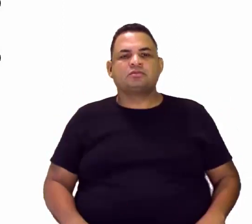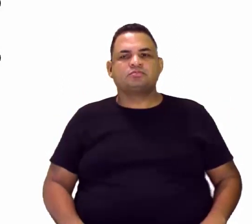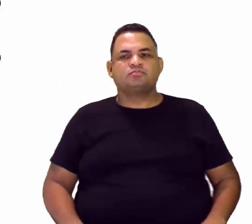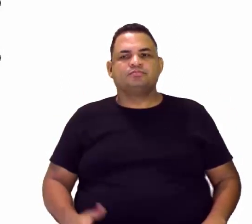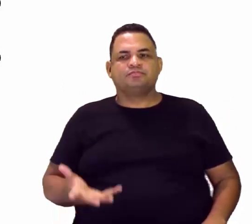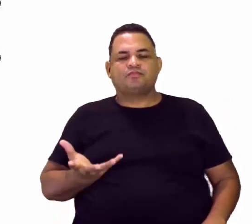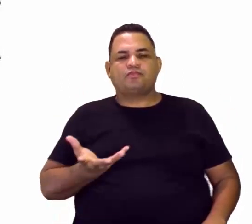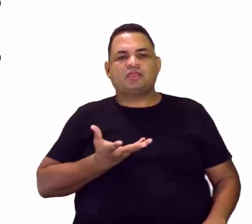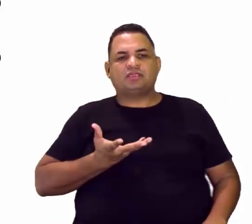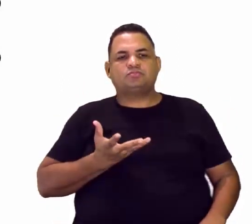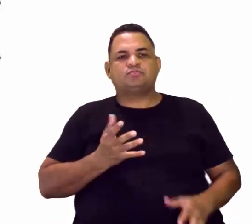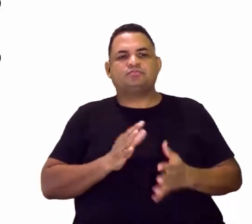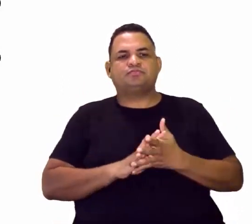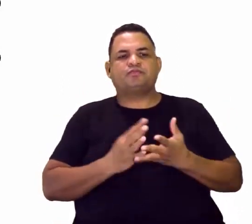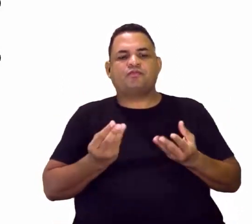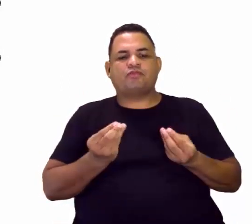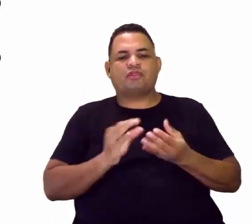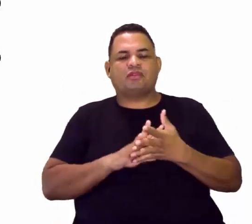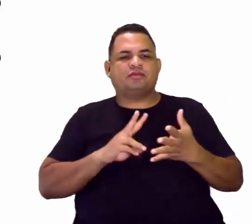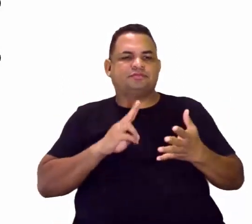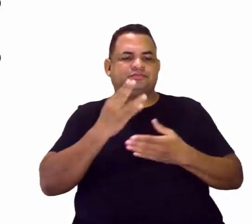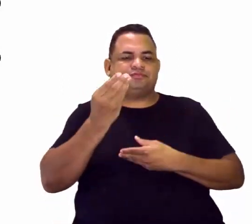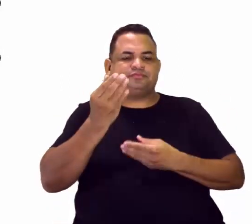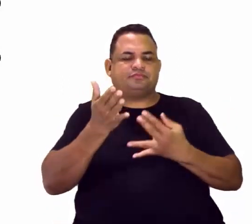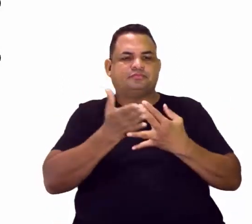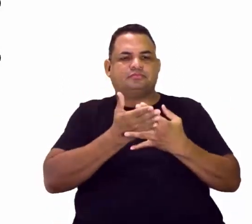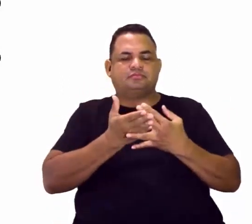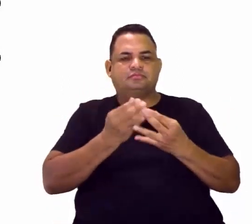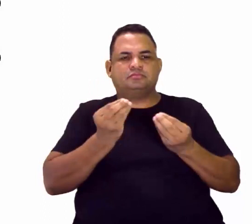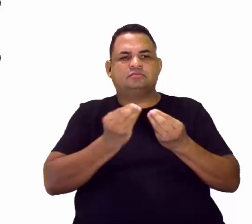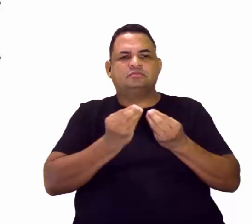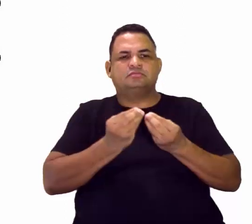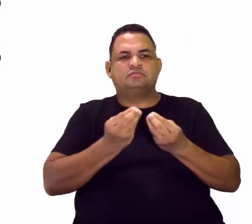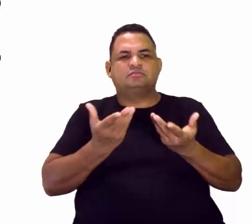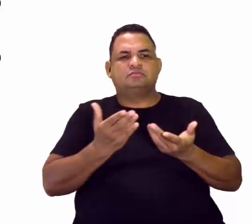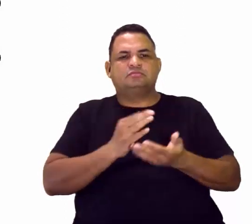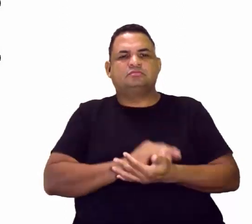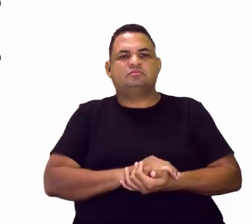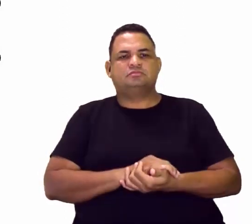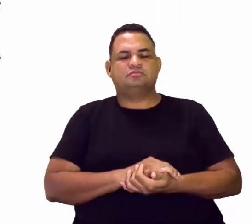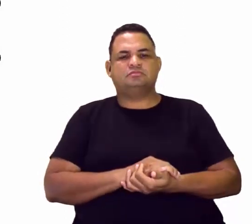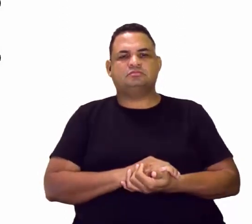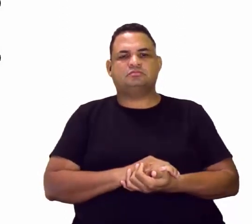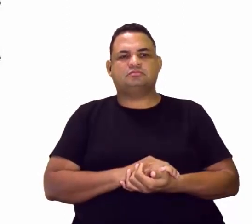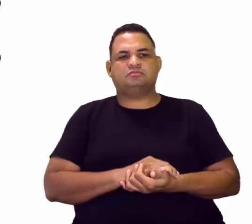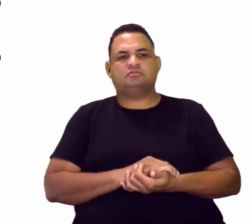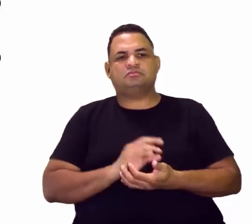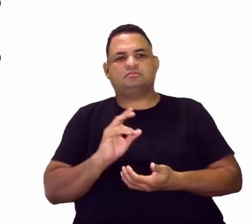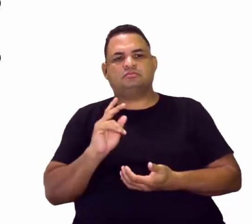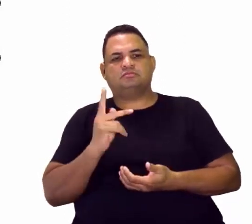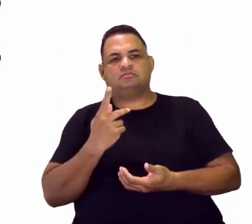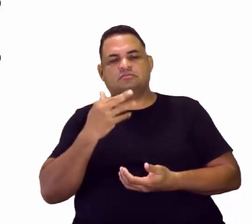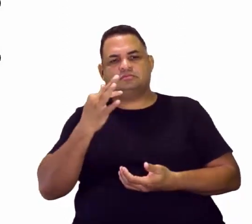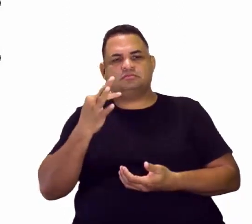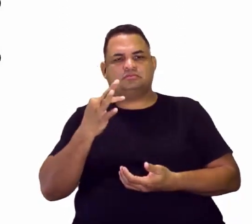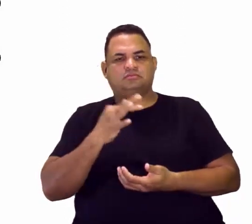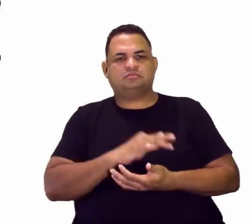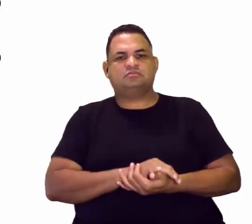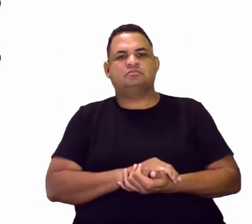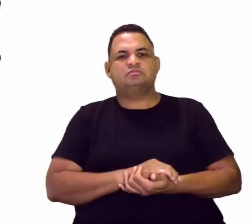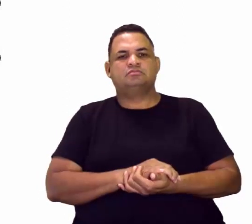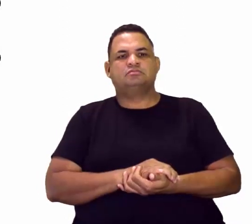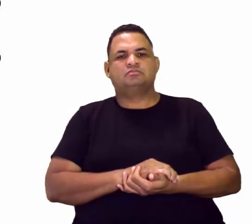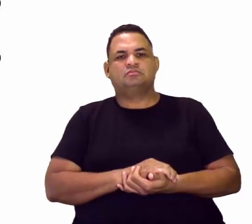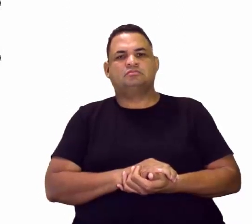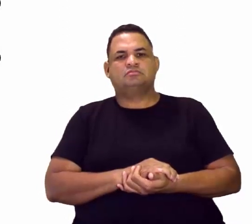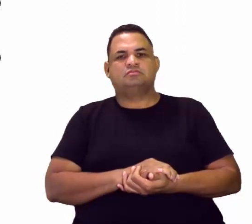quer saber as forças intermoleculares que ocorrem entre essas moléculas de HF com outro HF